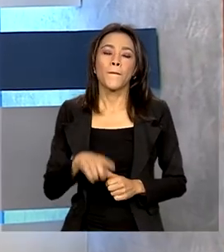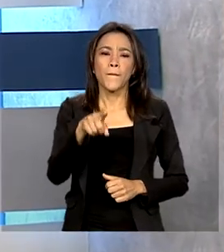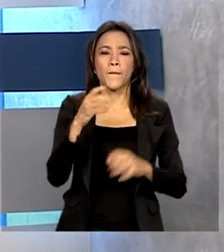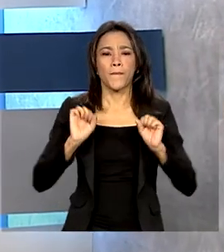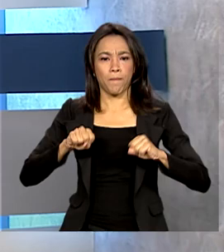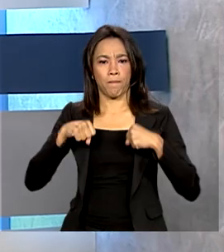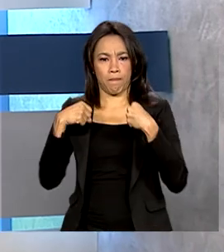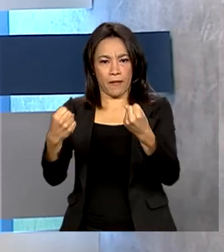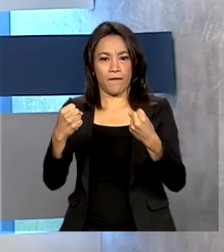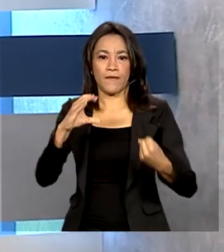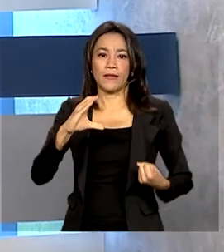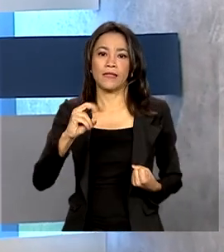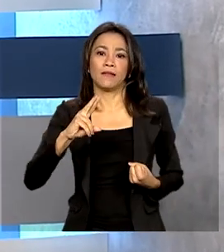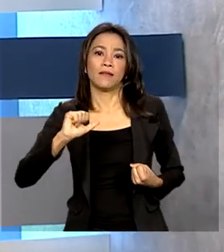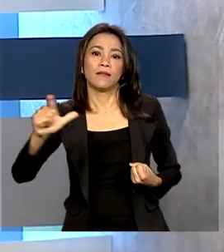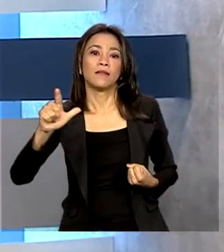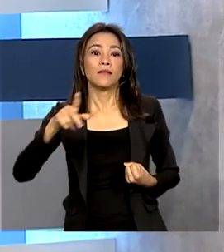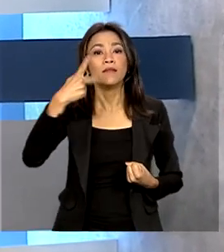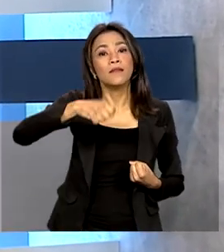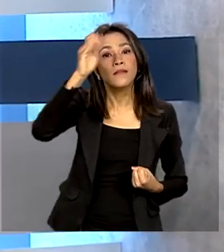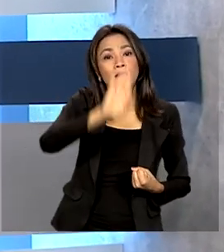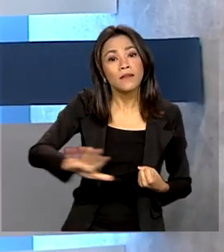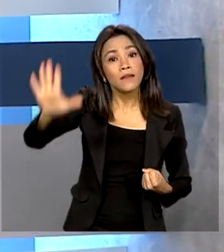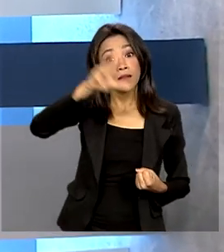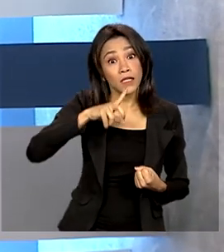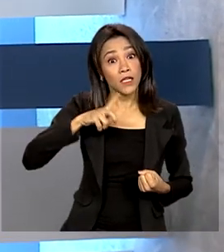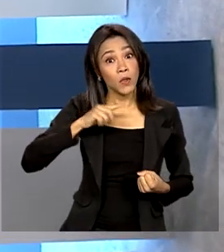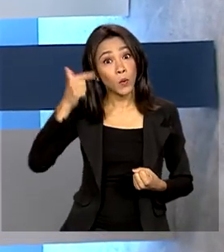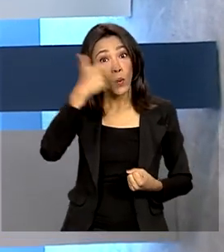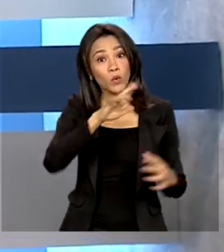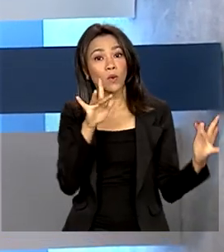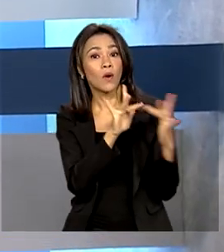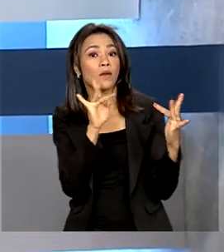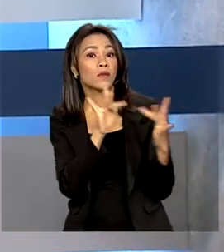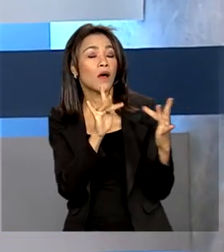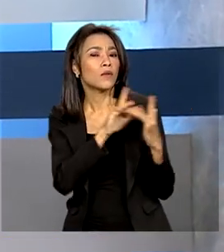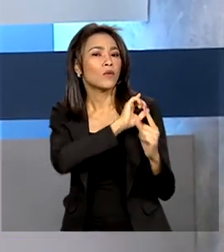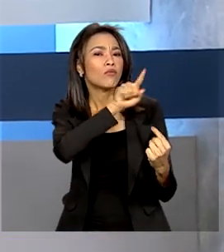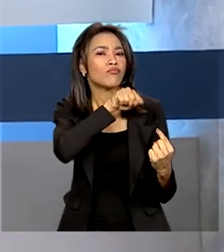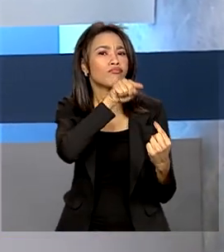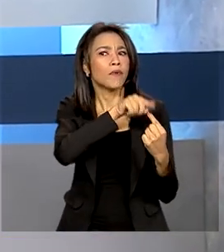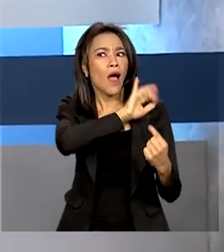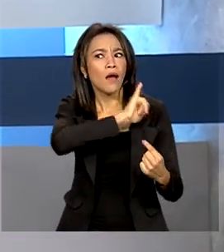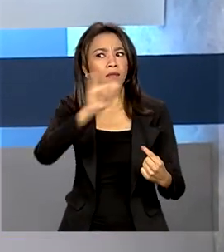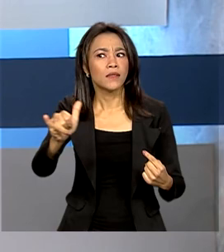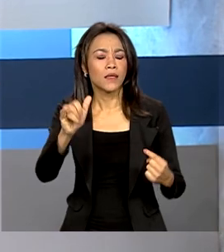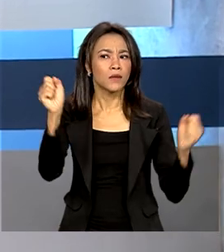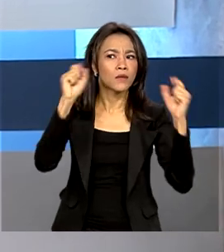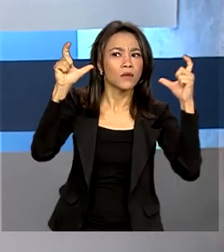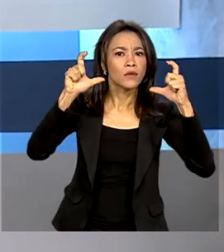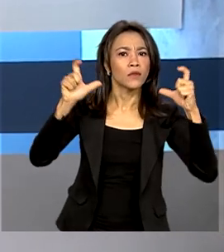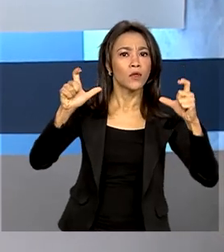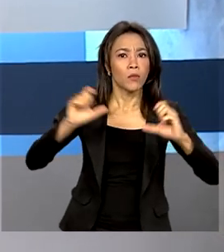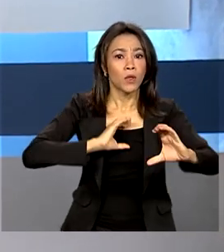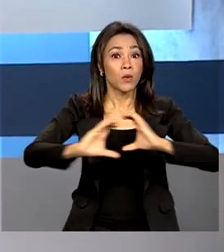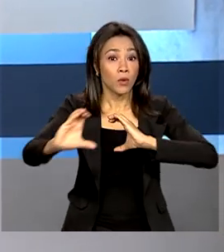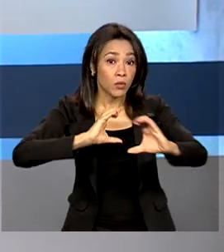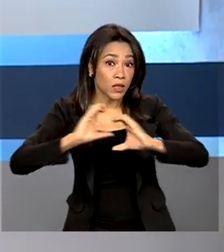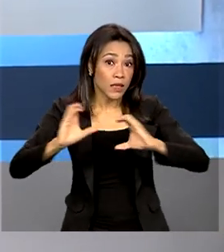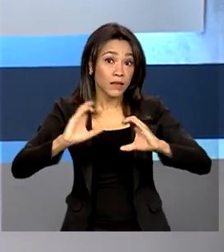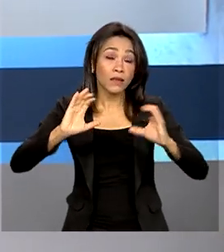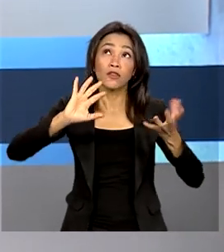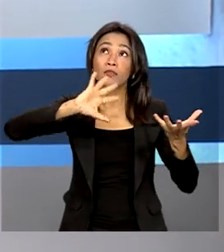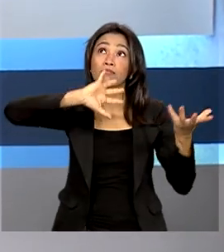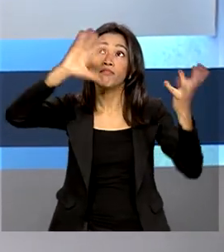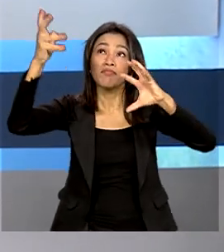Defesa Civil Nacional tem agora mais um canal de comunicação para alertar em casos de desastres naturais como tempestades.